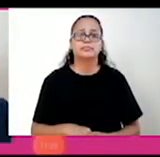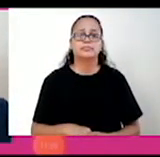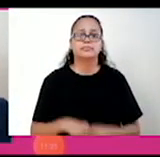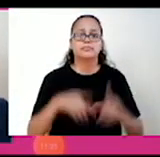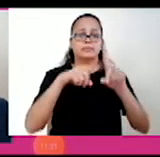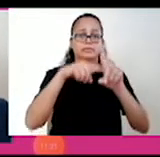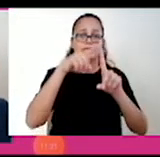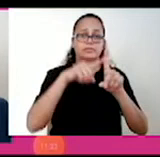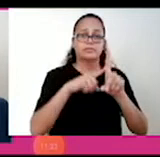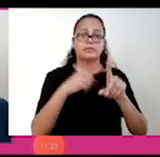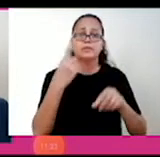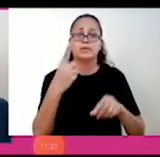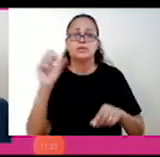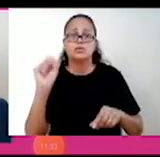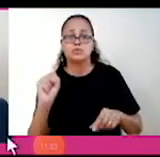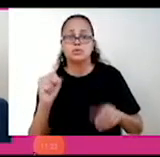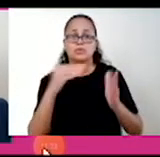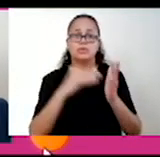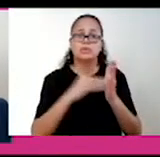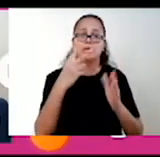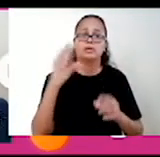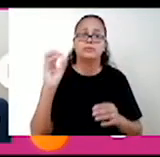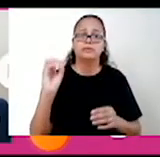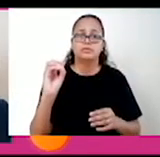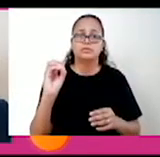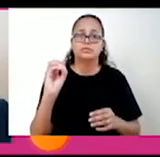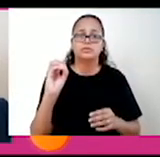Com médias térmicas mensais entre 18 e 20.